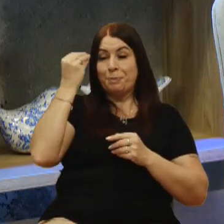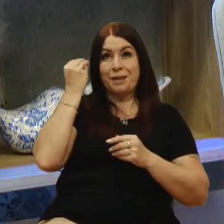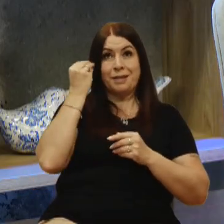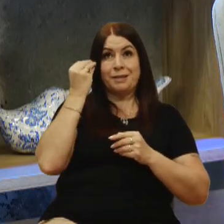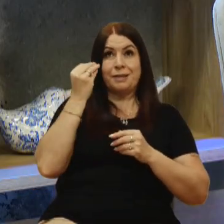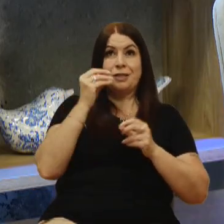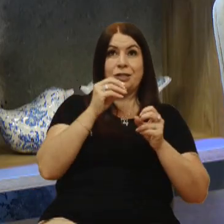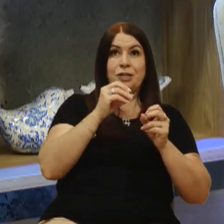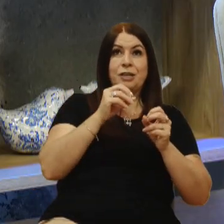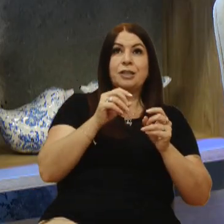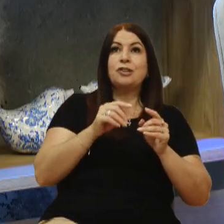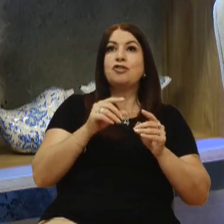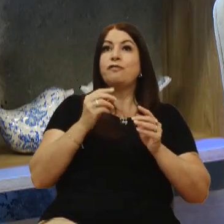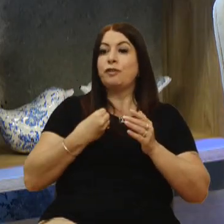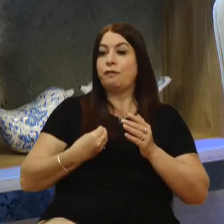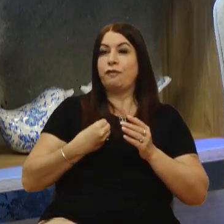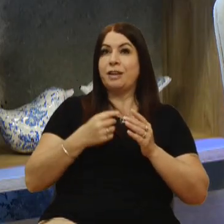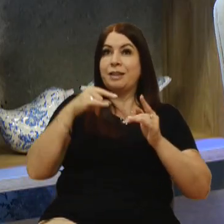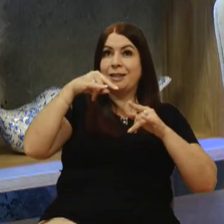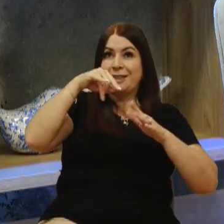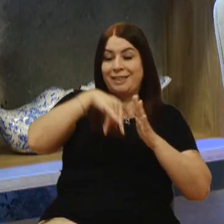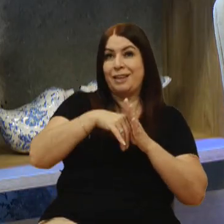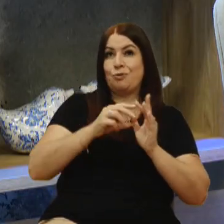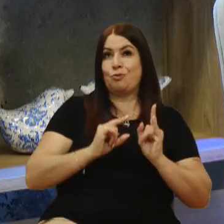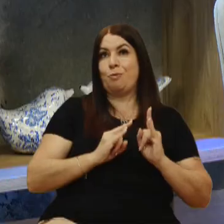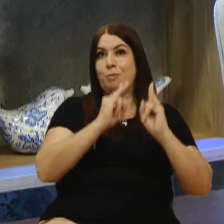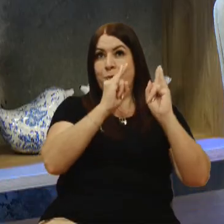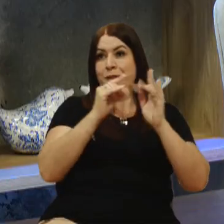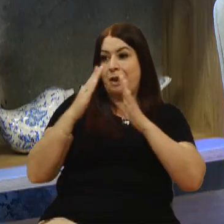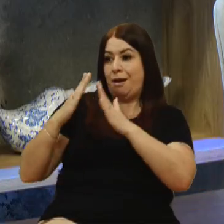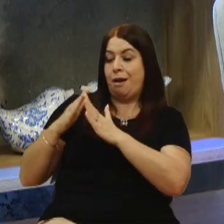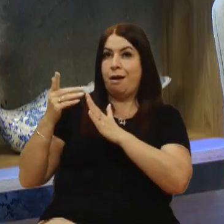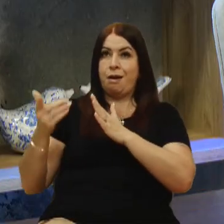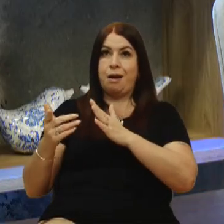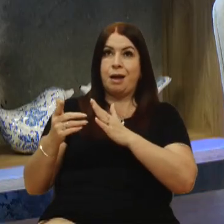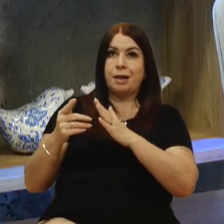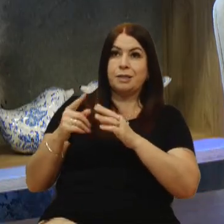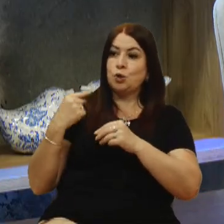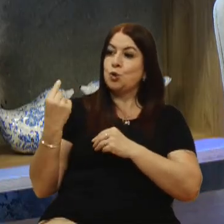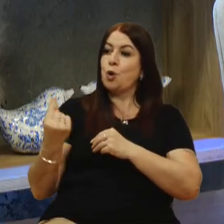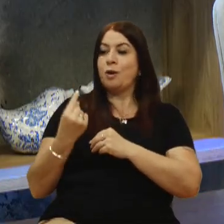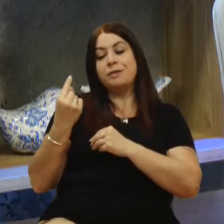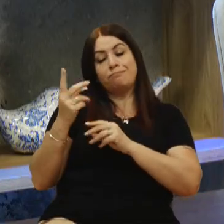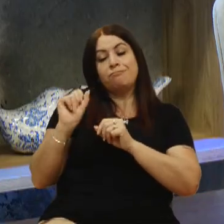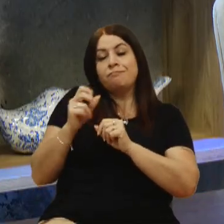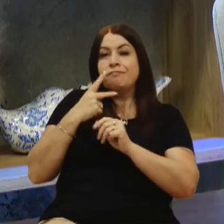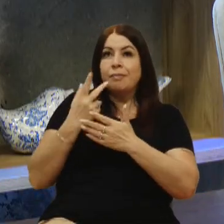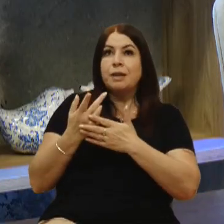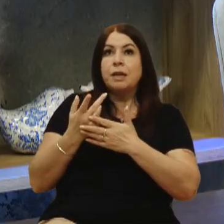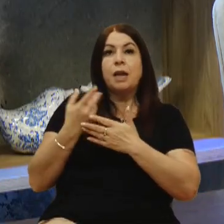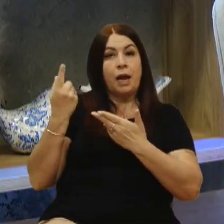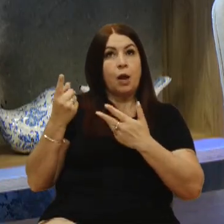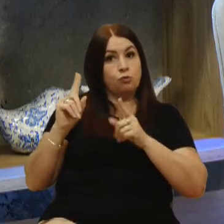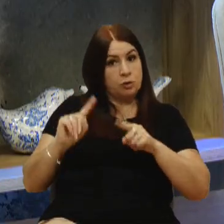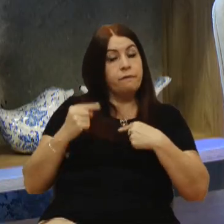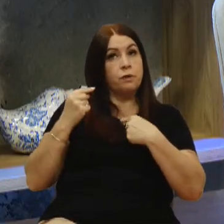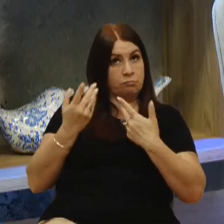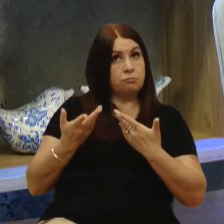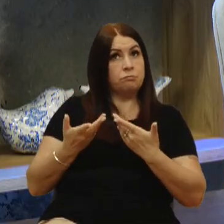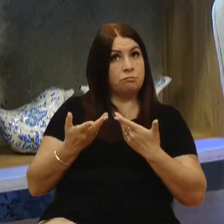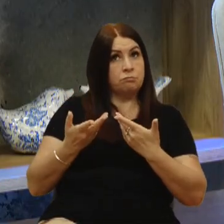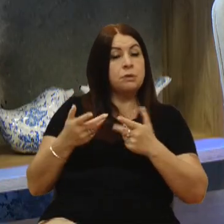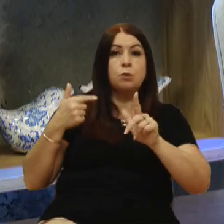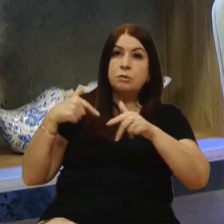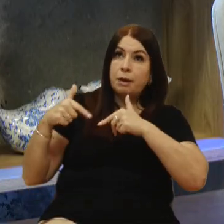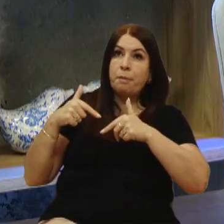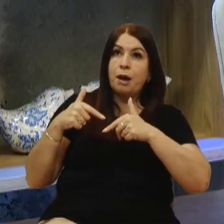viver em condomínio, vão viver em condomínio, tem a sua casa solitária, assim podemos dizer. Então é um desafio grande, que é um